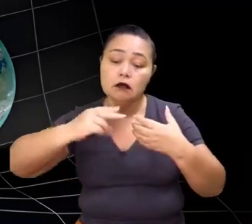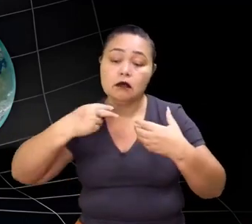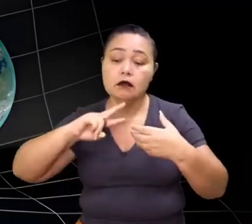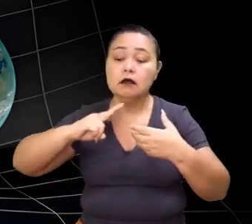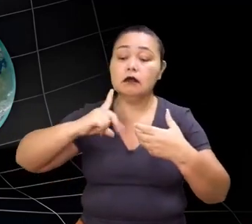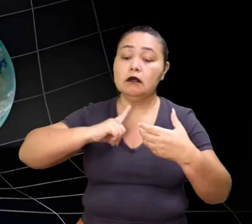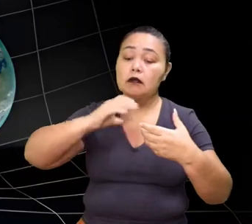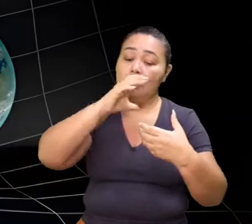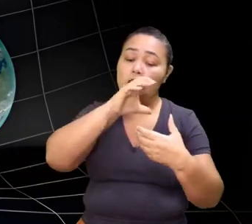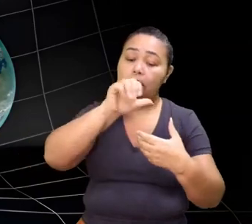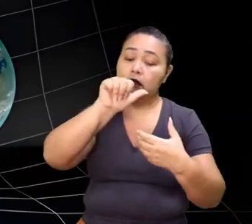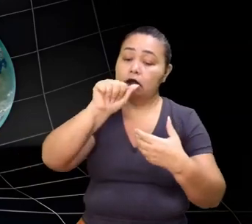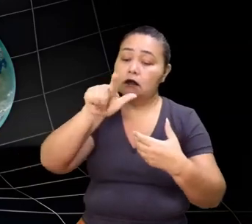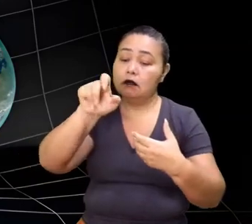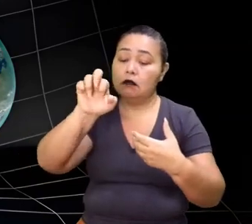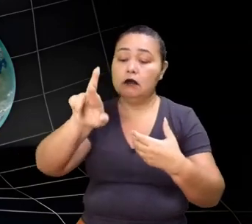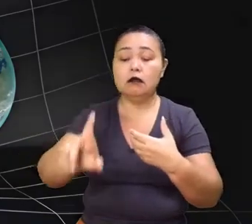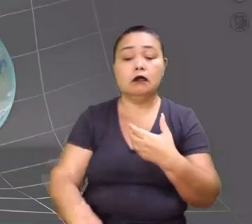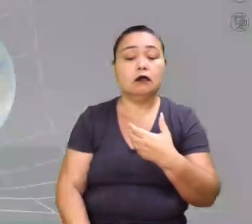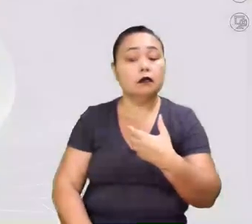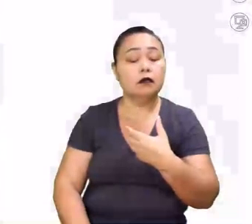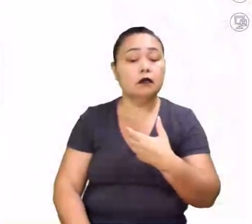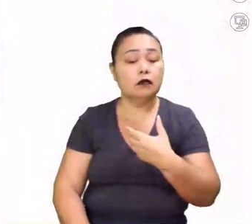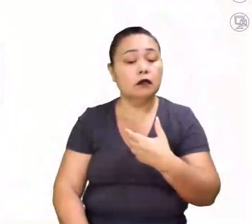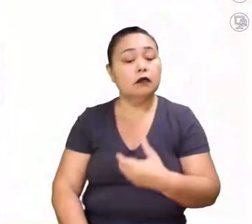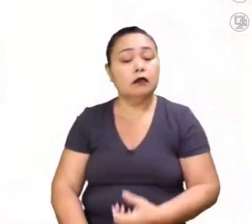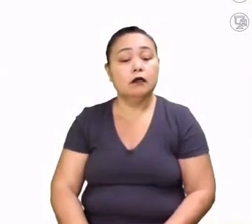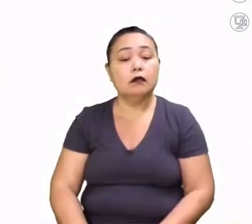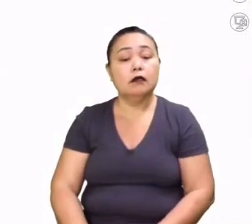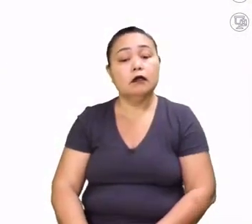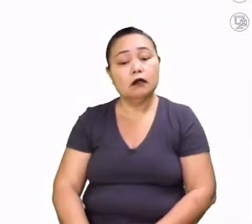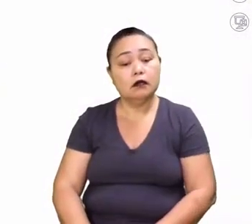há calor né na verdade vamos lá então